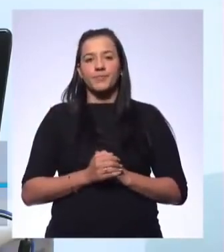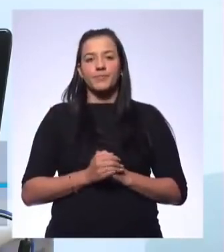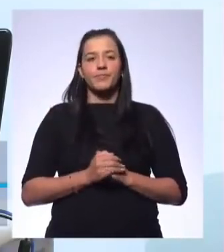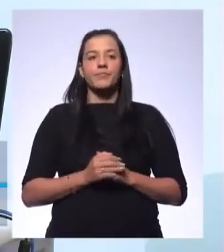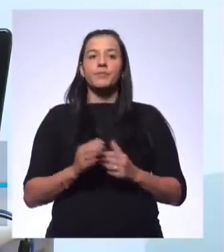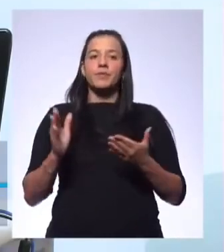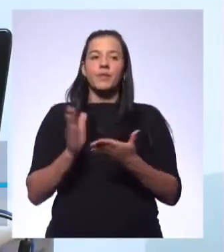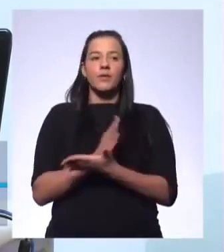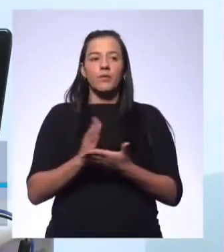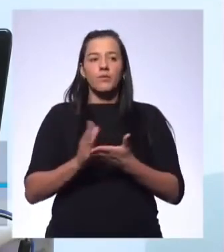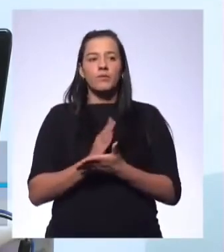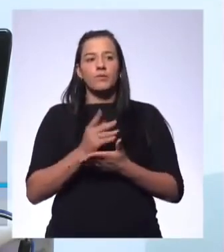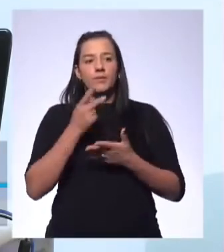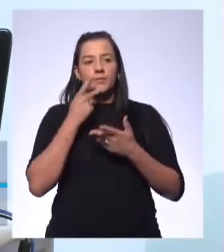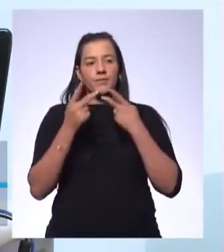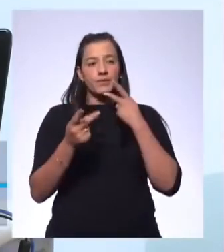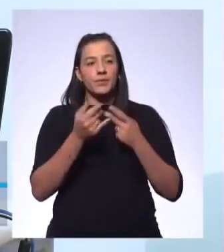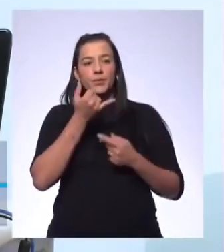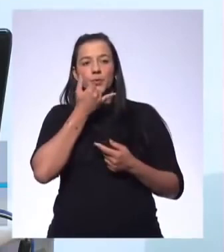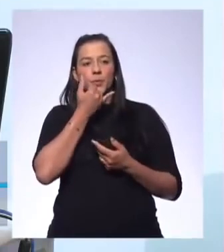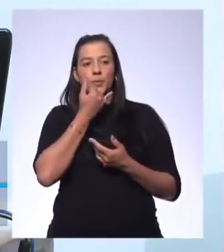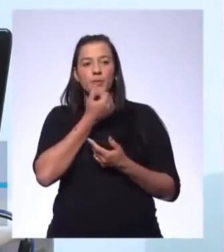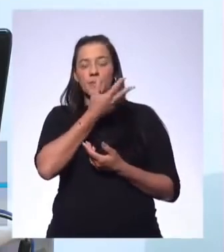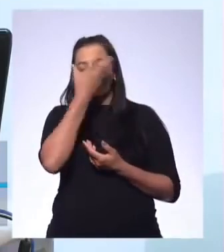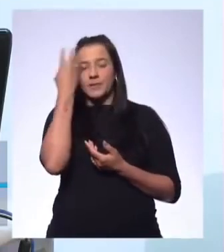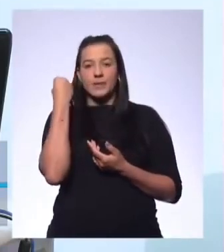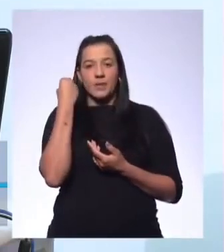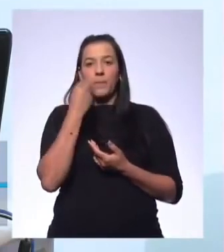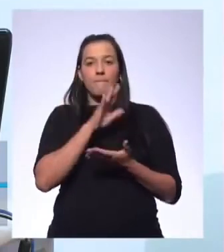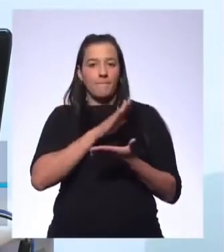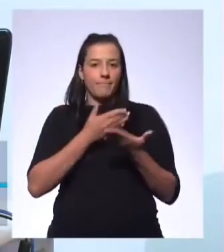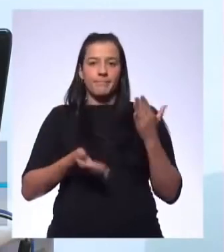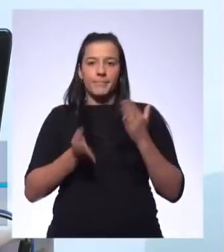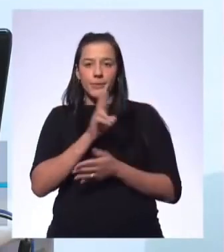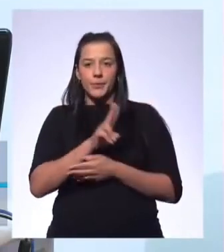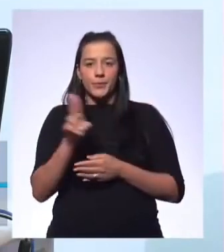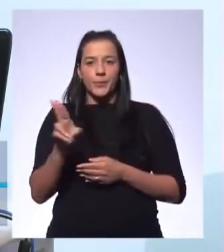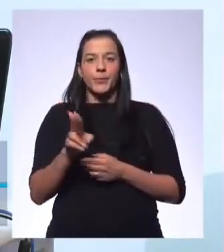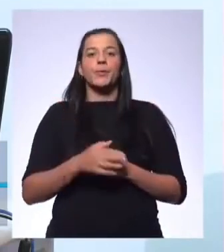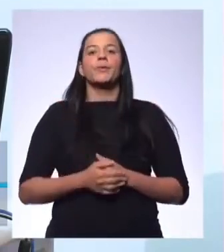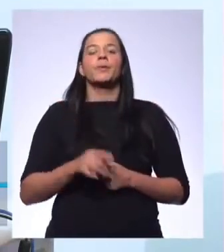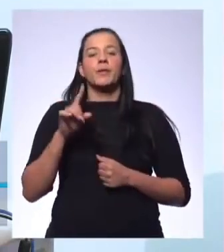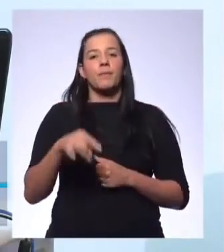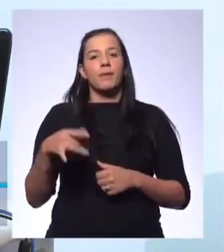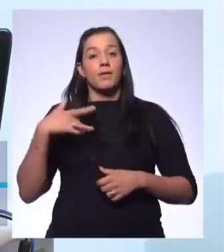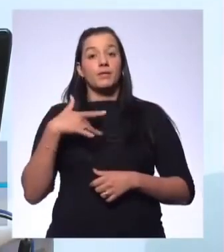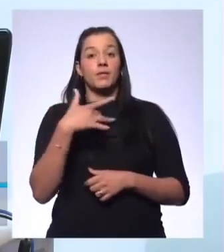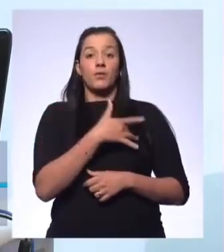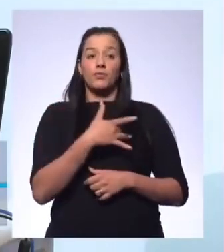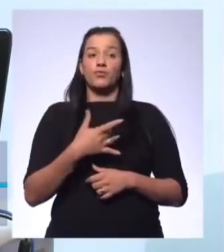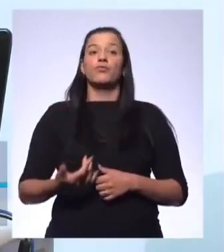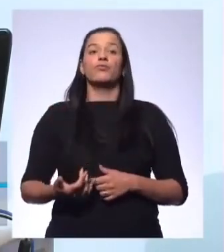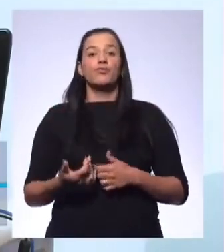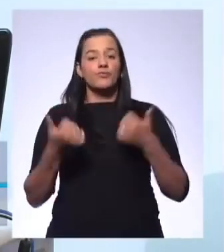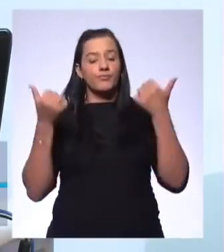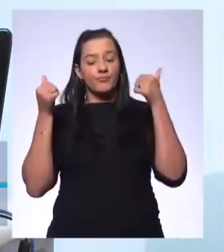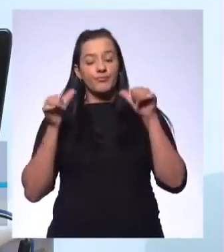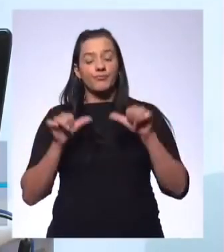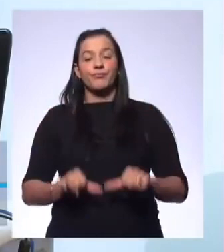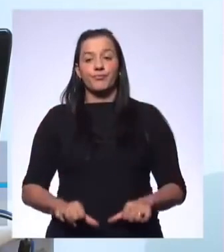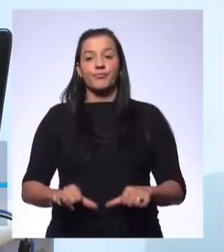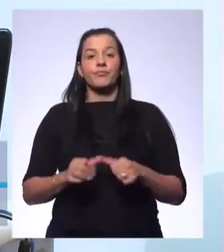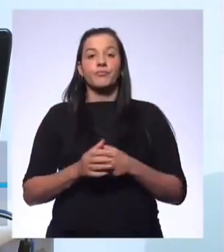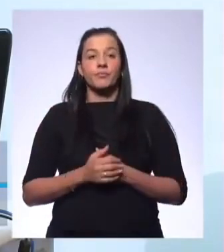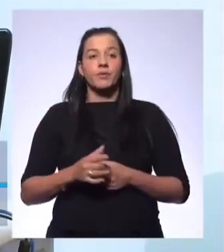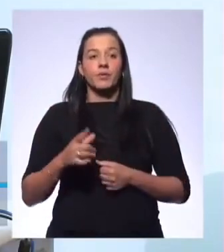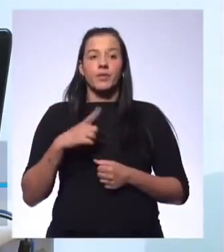vi algum estudante aqui, que me desculpe, mas eu perdi o nome, que falou da questão do risco à saúde, e isso acontecia não